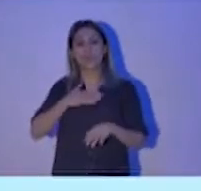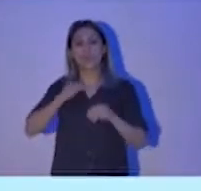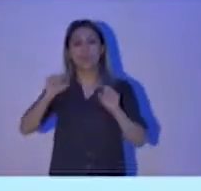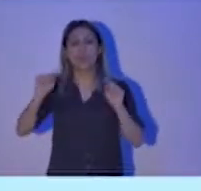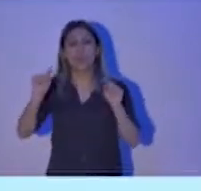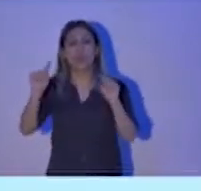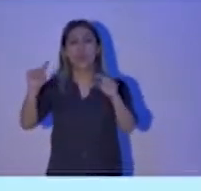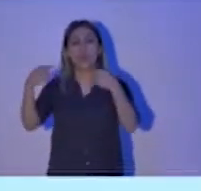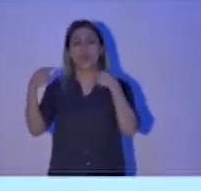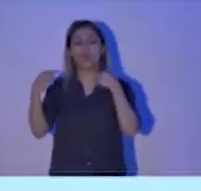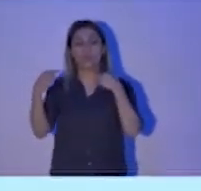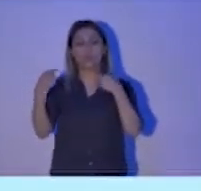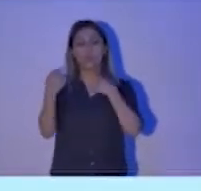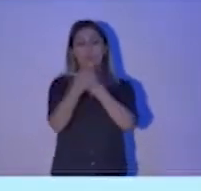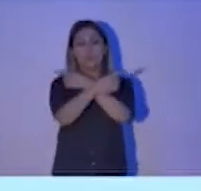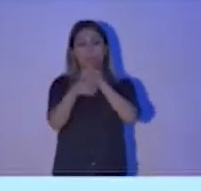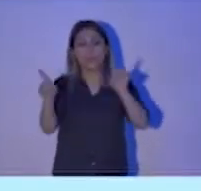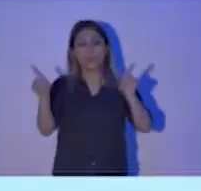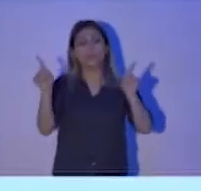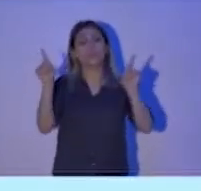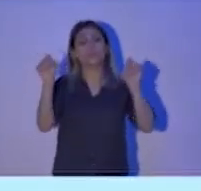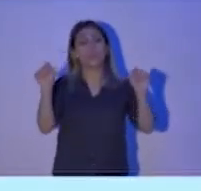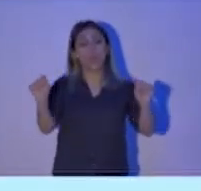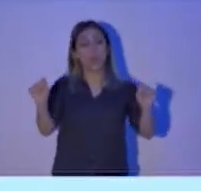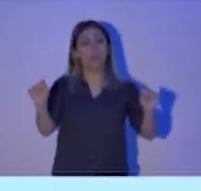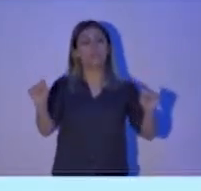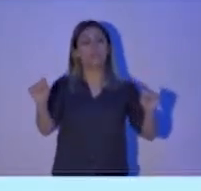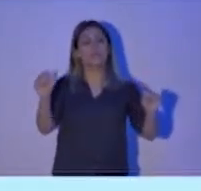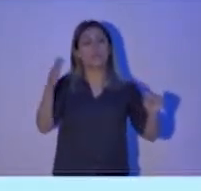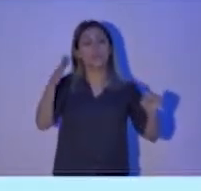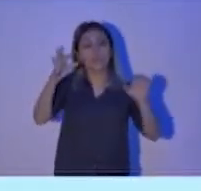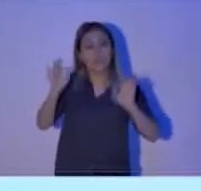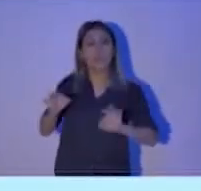certos de que no MEC hoje,